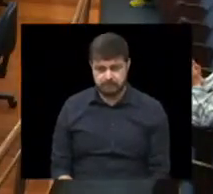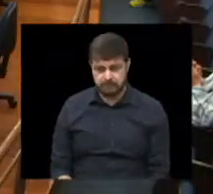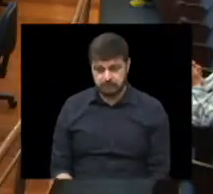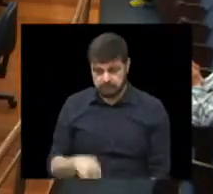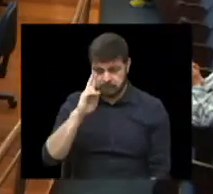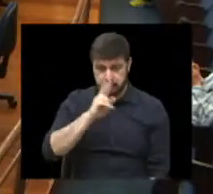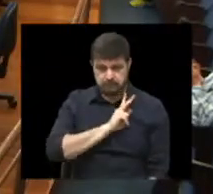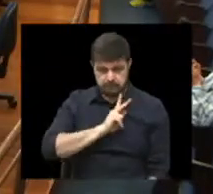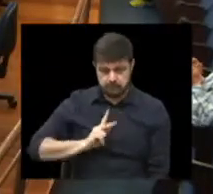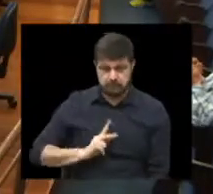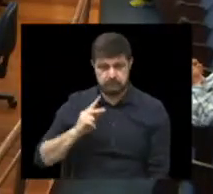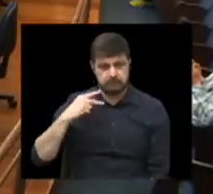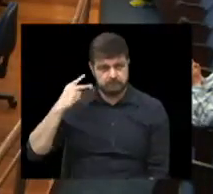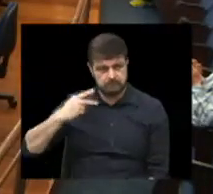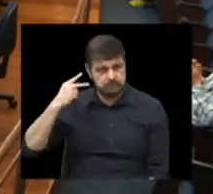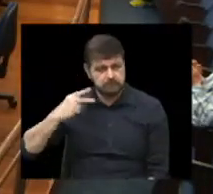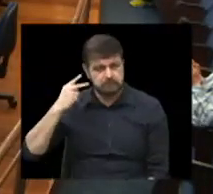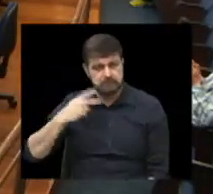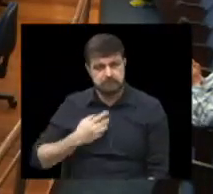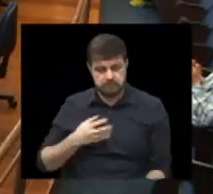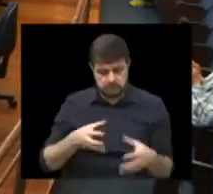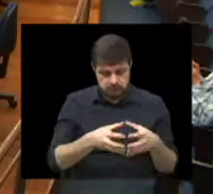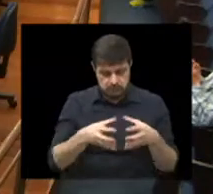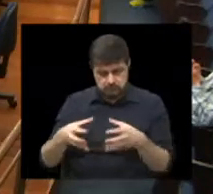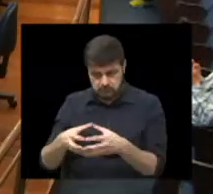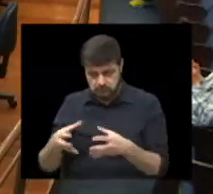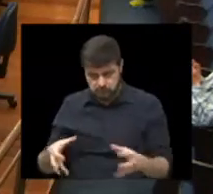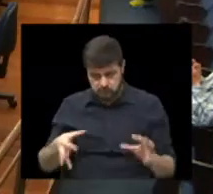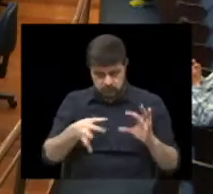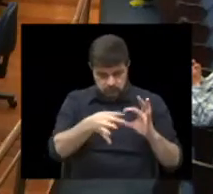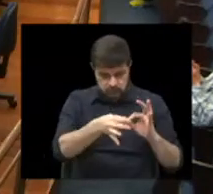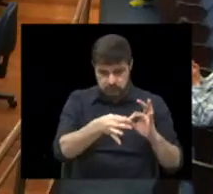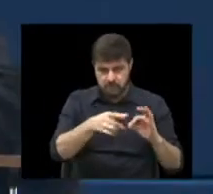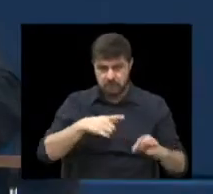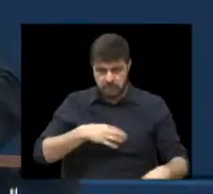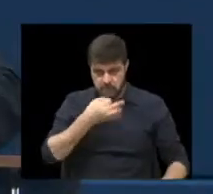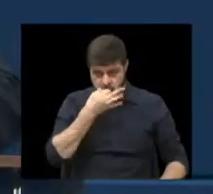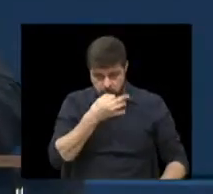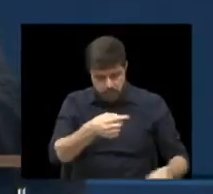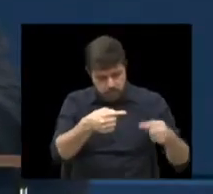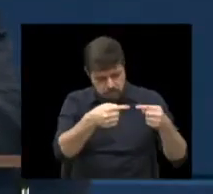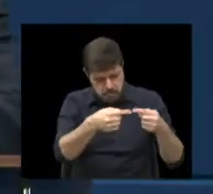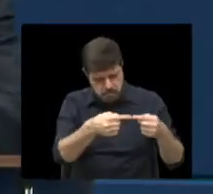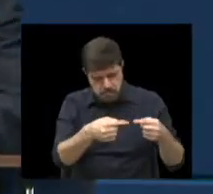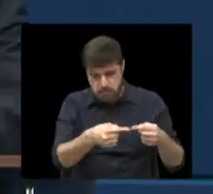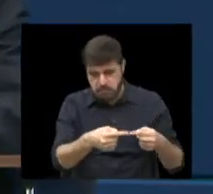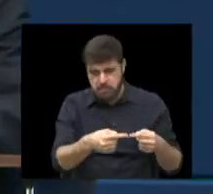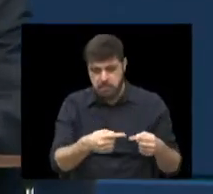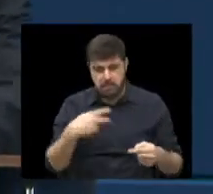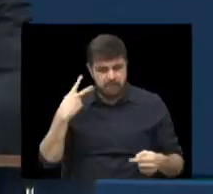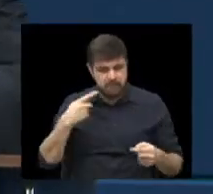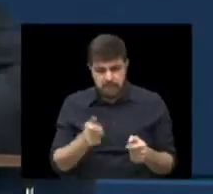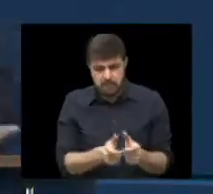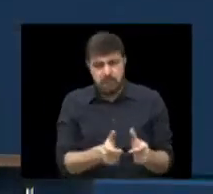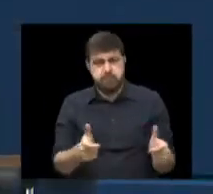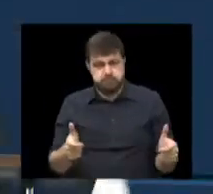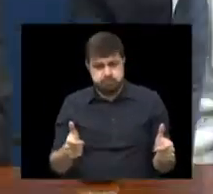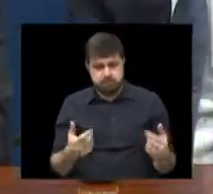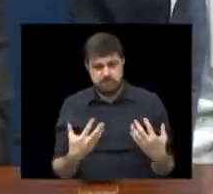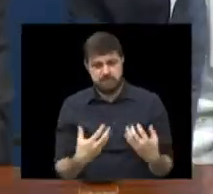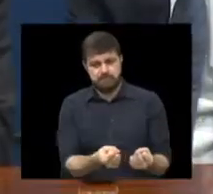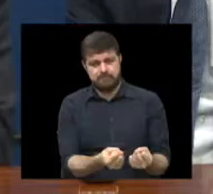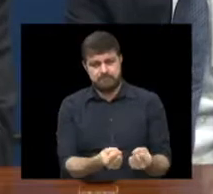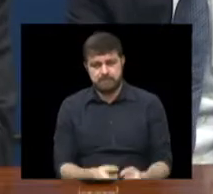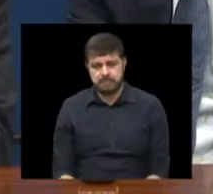Senhor presidente, senhores vereadores, as duas comissões reunidas exaram parecer favorável por maioria absoluta.